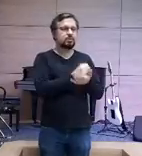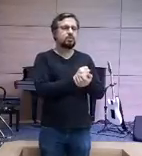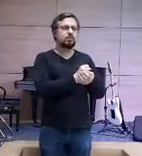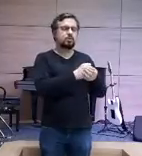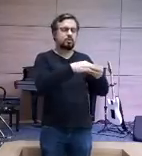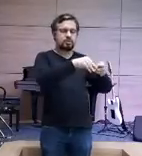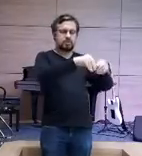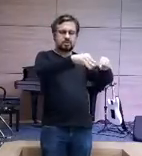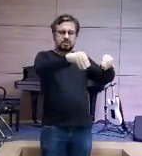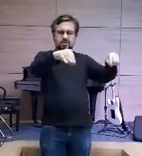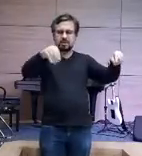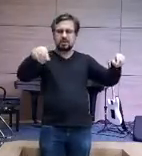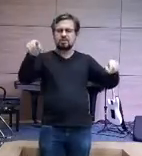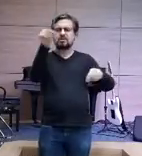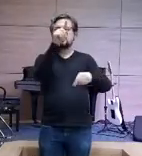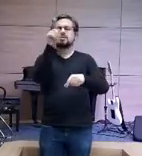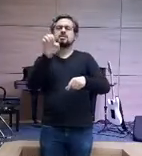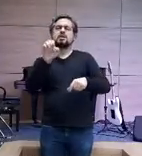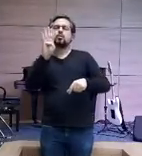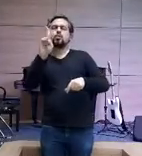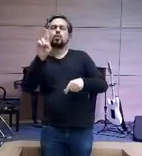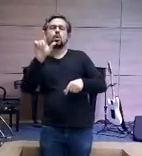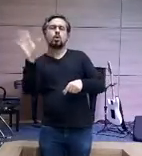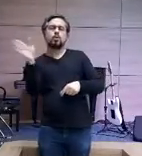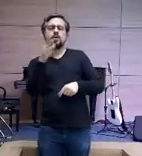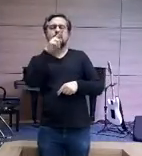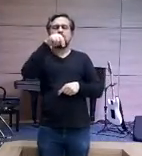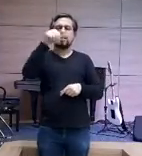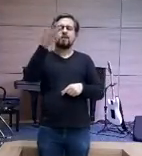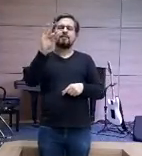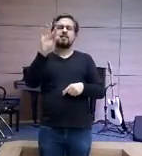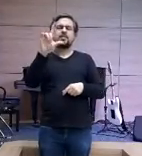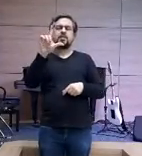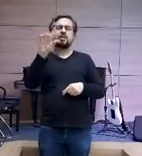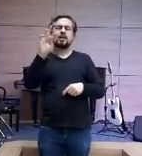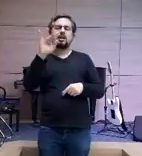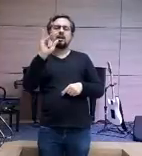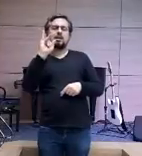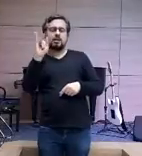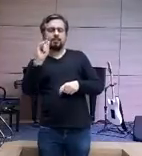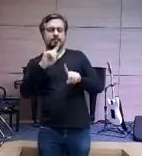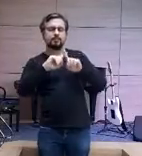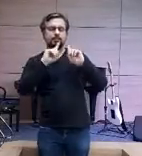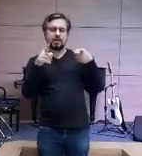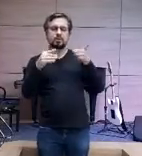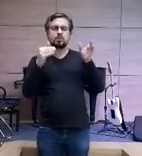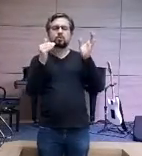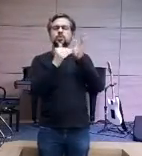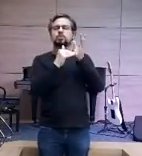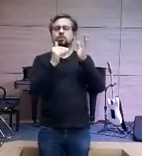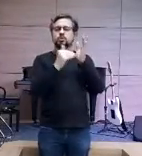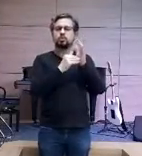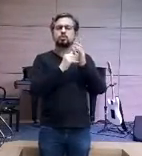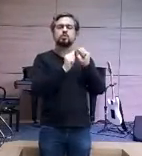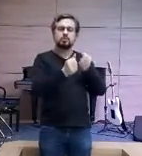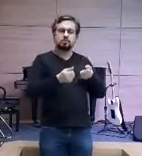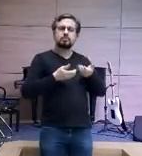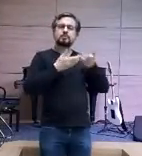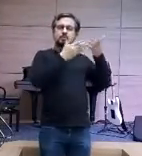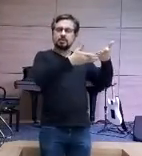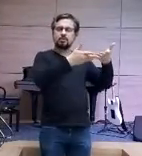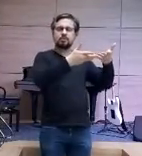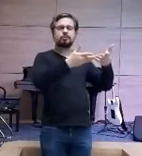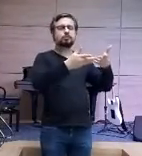tempos a terra de zebulom Ea terra de naftali mas nos últimos a enobreceu